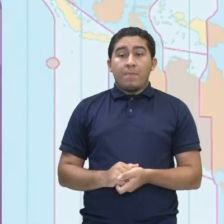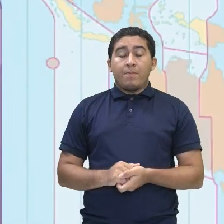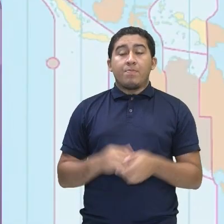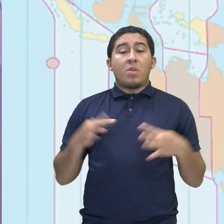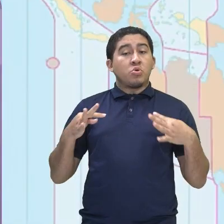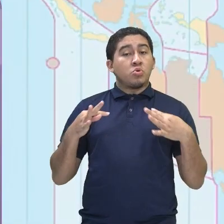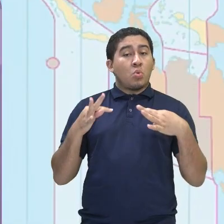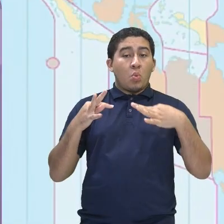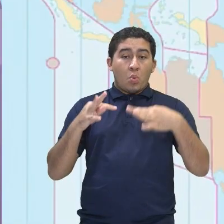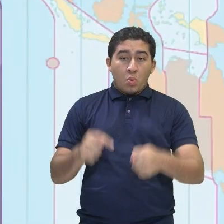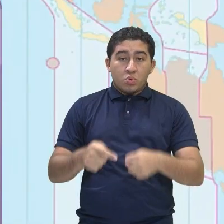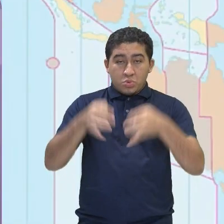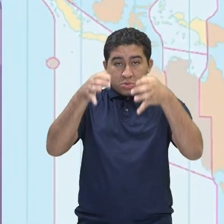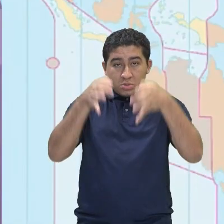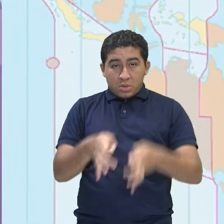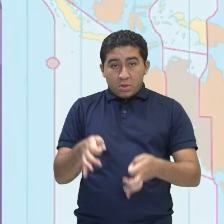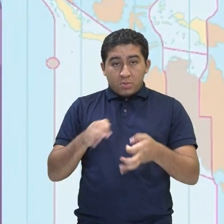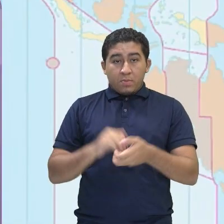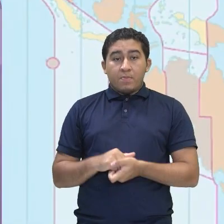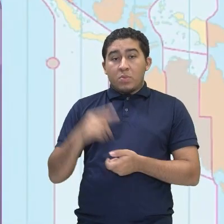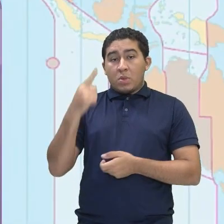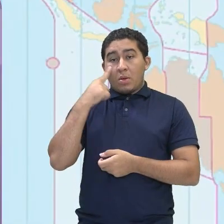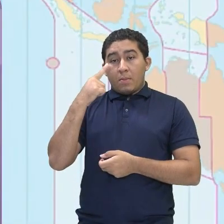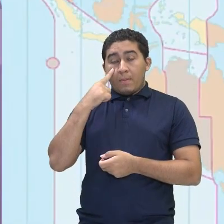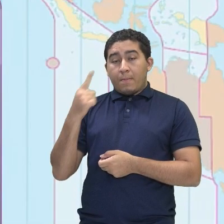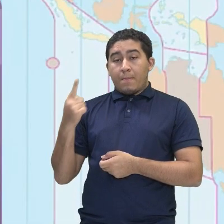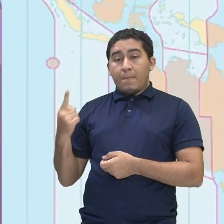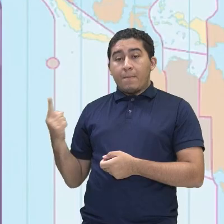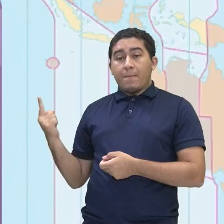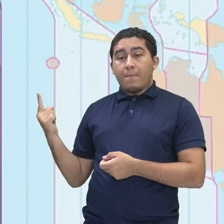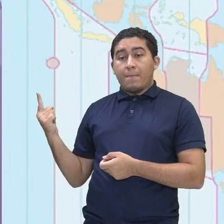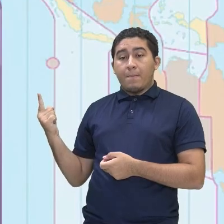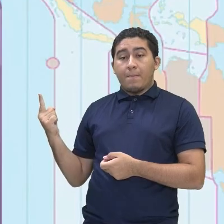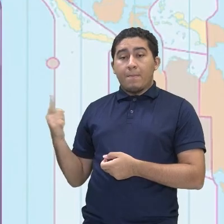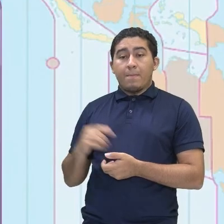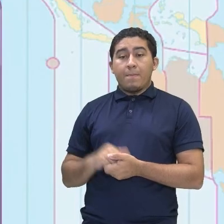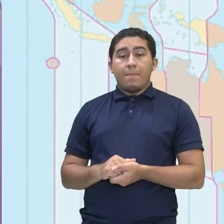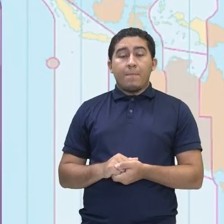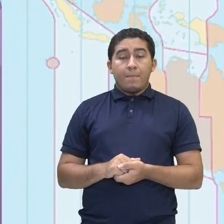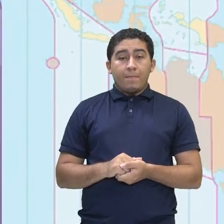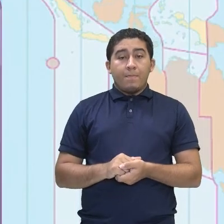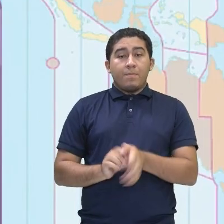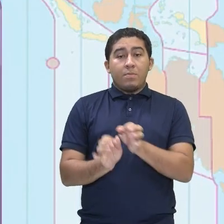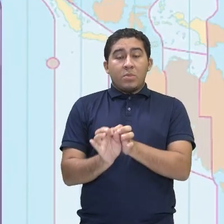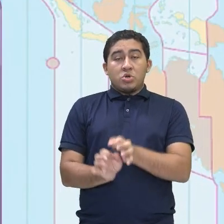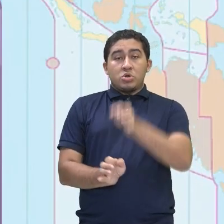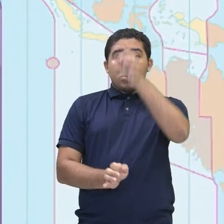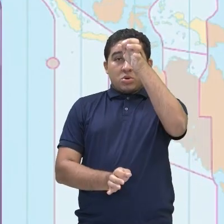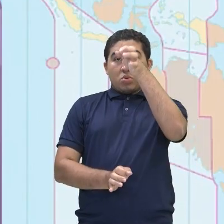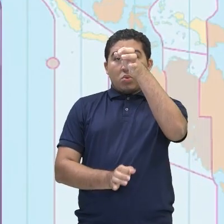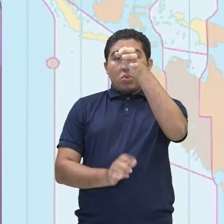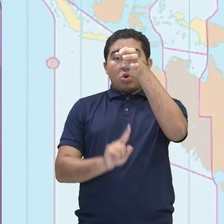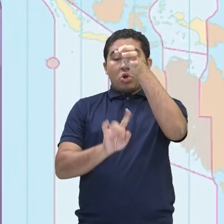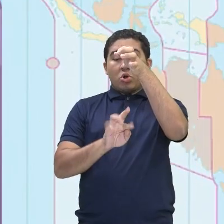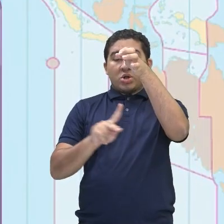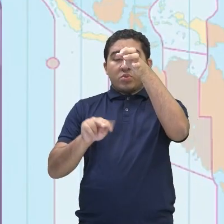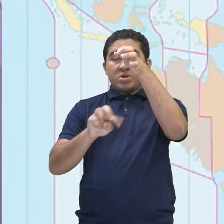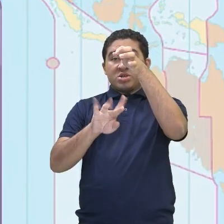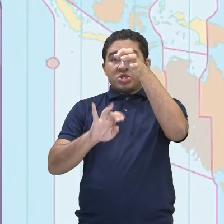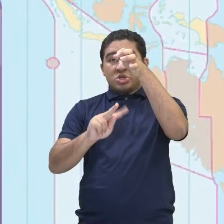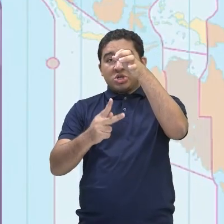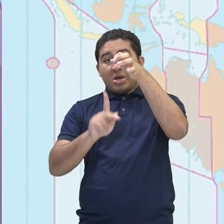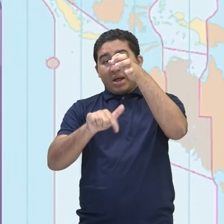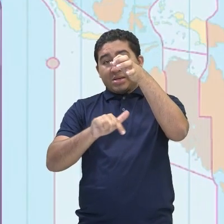os meridianos. Aí nós temos, olha, meridiano de Greenwich, quantos graus? 0 grau. E aí nós vamos indo